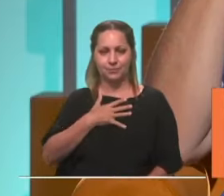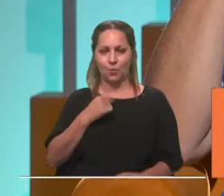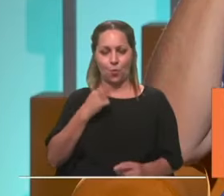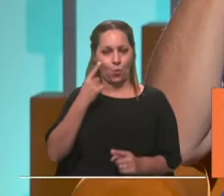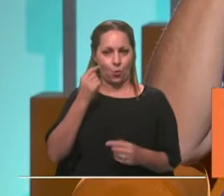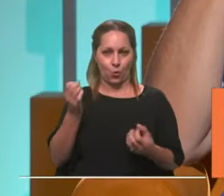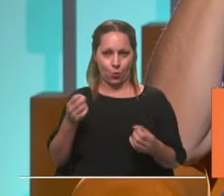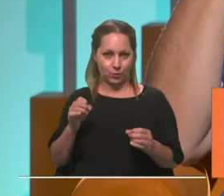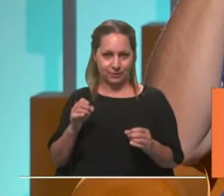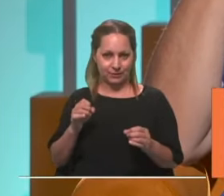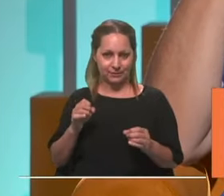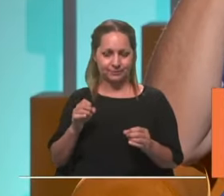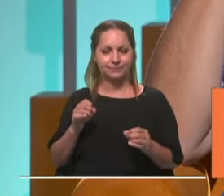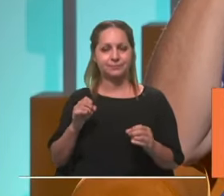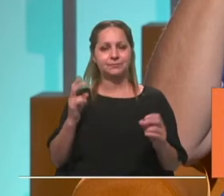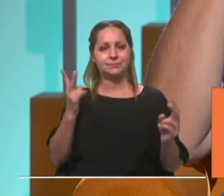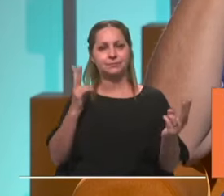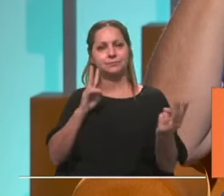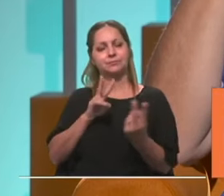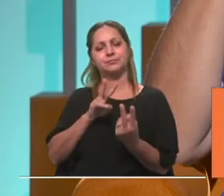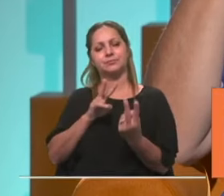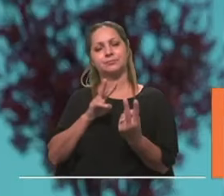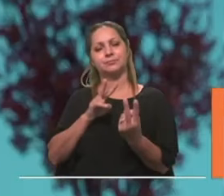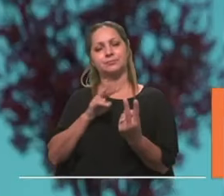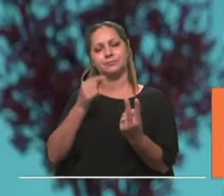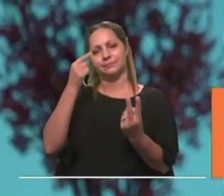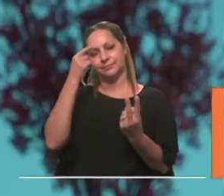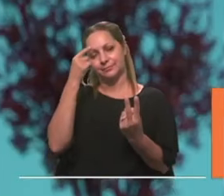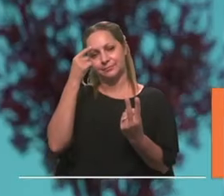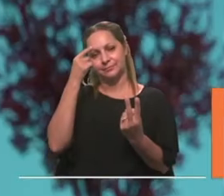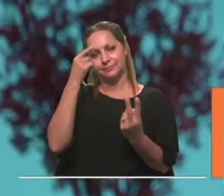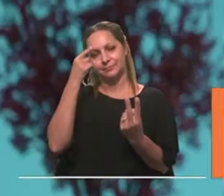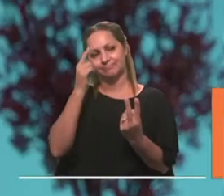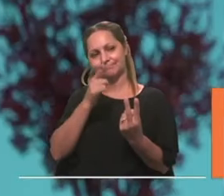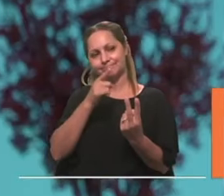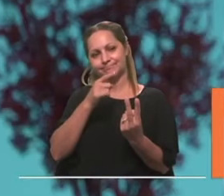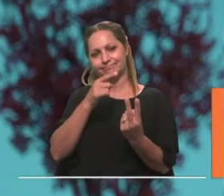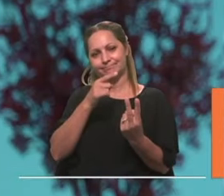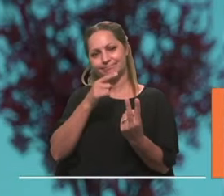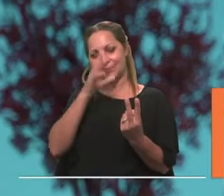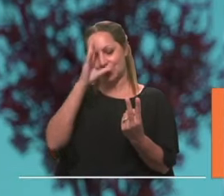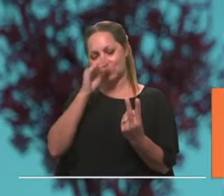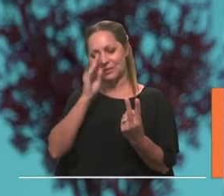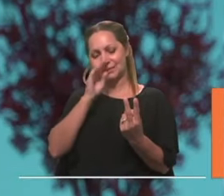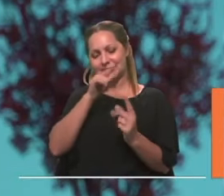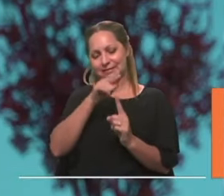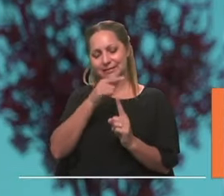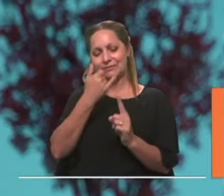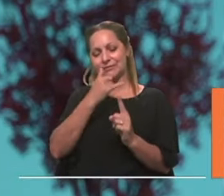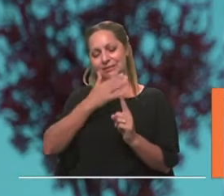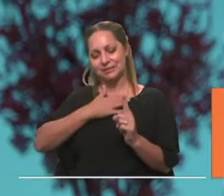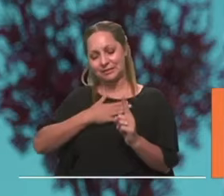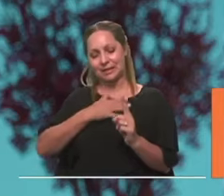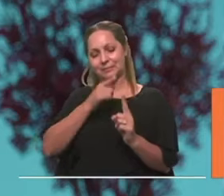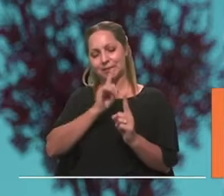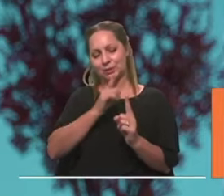Sónia, acabo-me por virar, e foi, o meu pensamento foi, não sei se é isto que me vai fazer feliz, não sei se é isto que eu quero, não